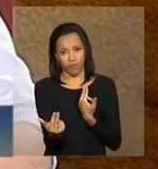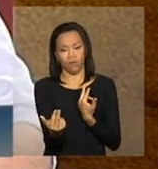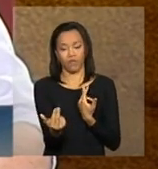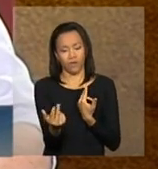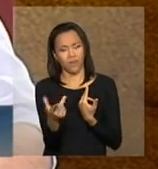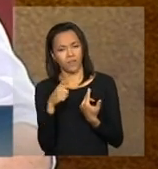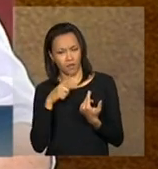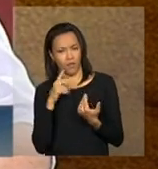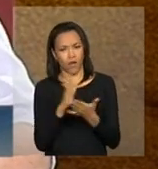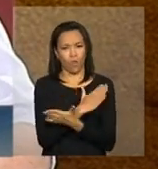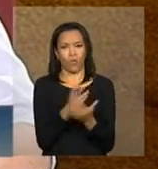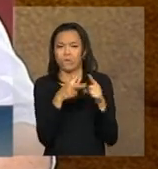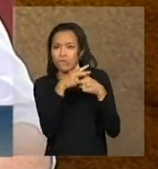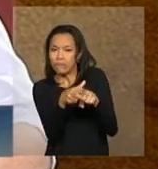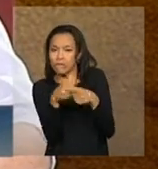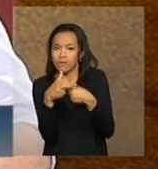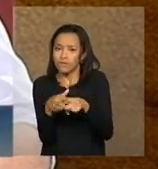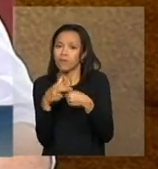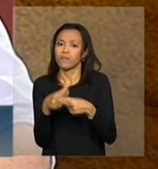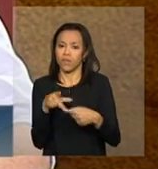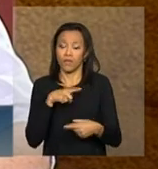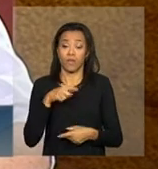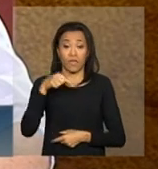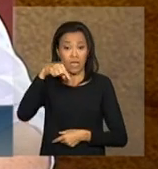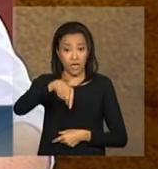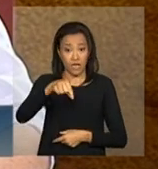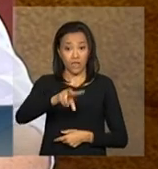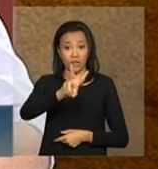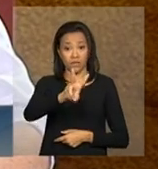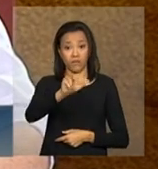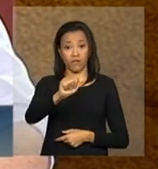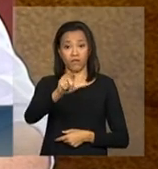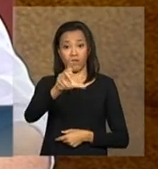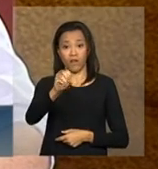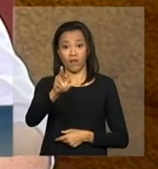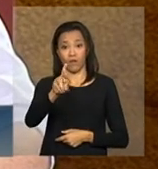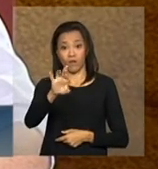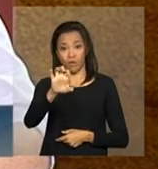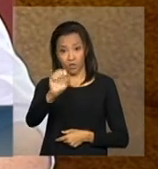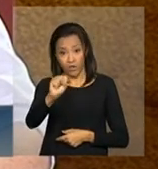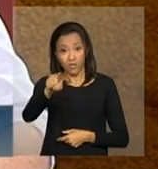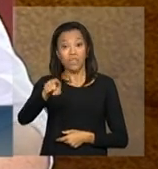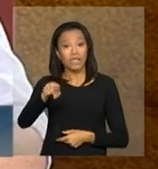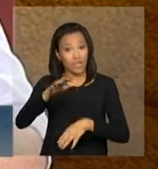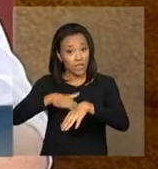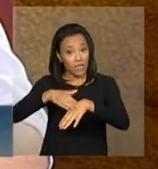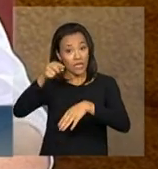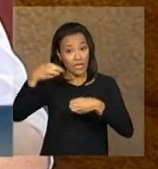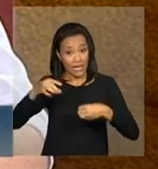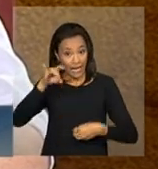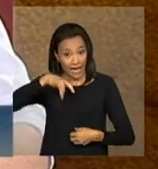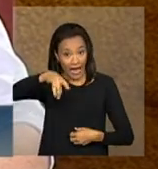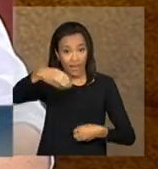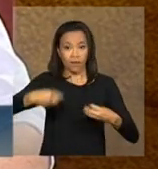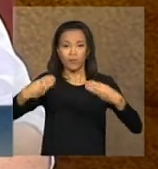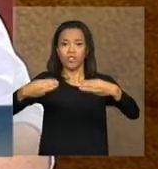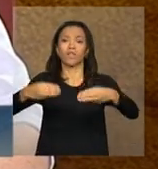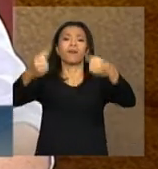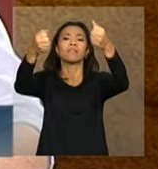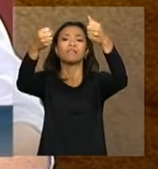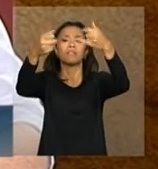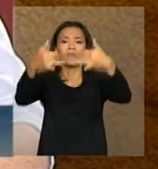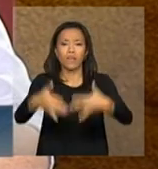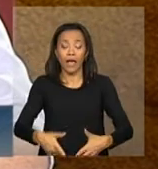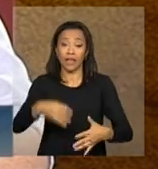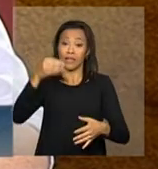pequenos ajustes, e é esses os valores que estão sendo detalhados então pelos ministérios. Dentro deste cronograma, demos